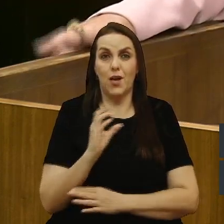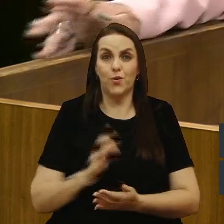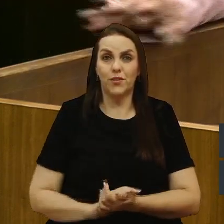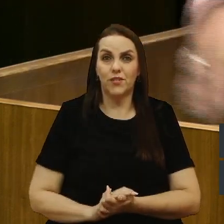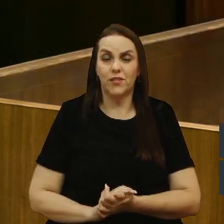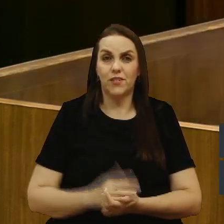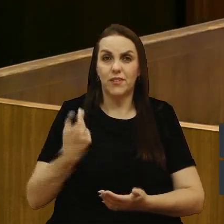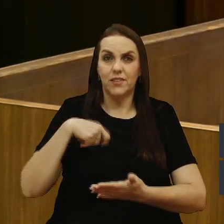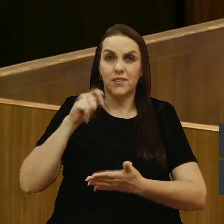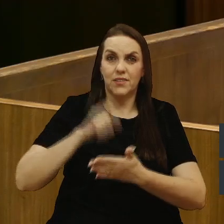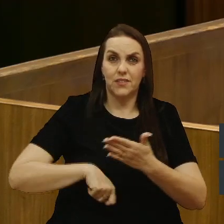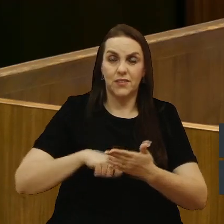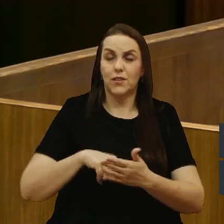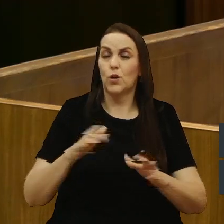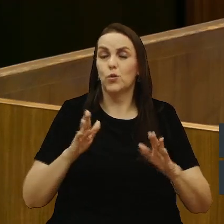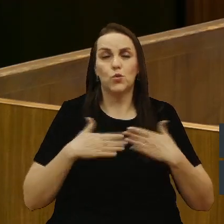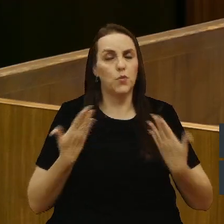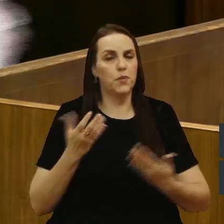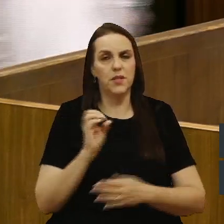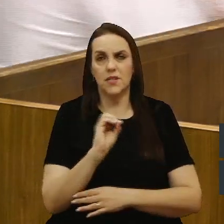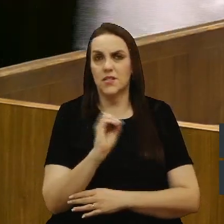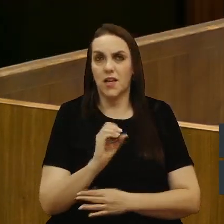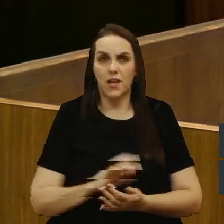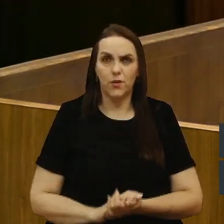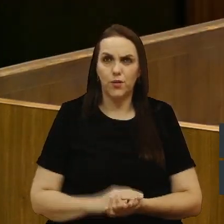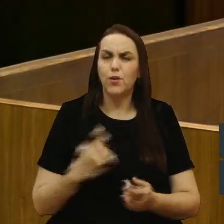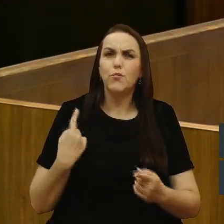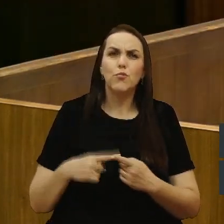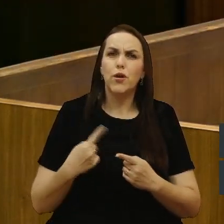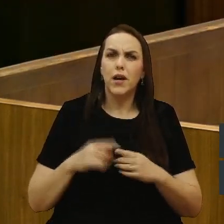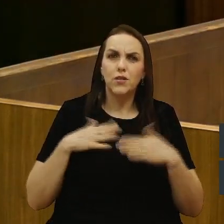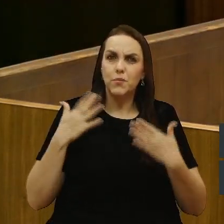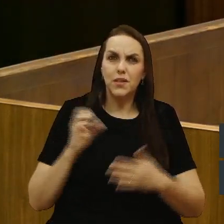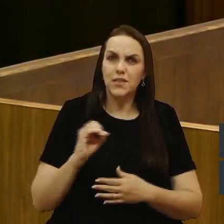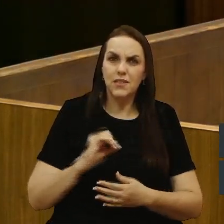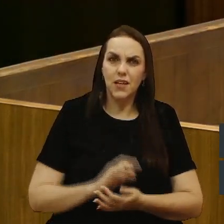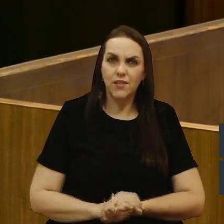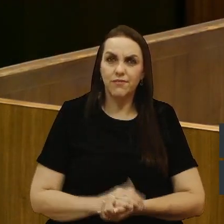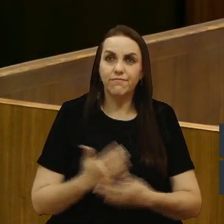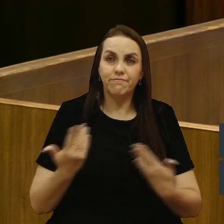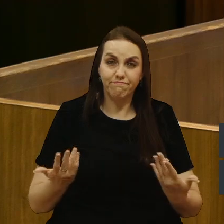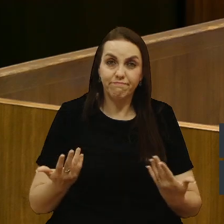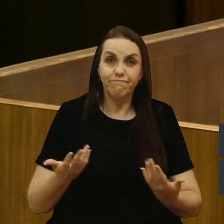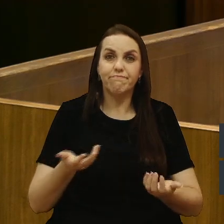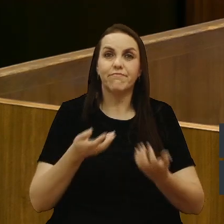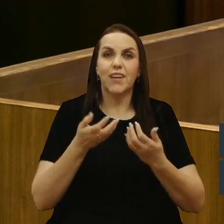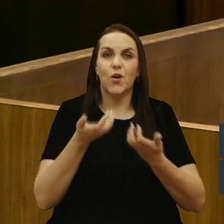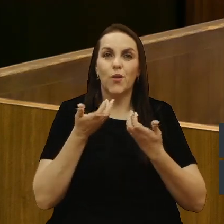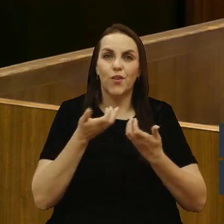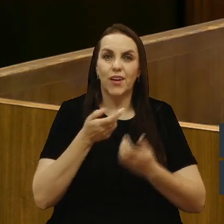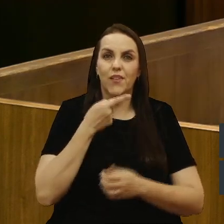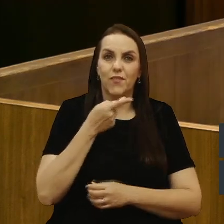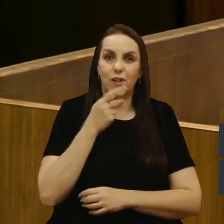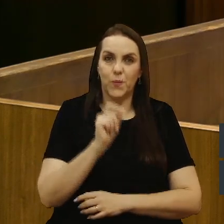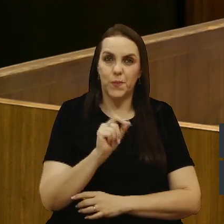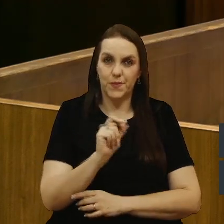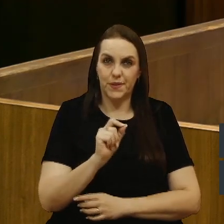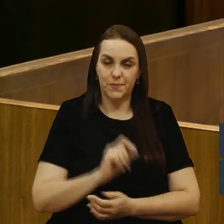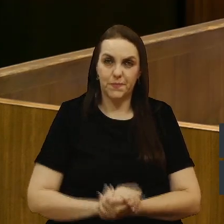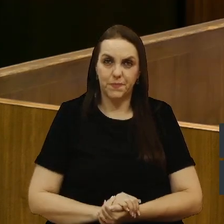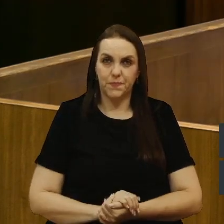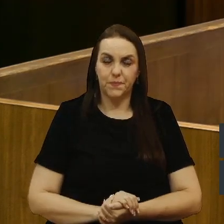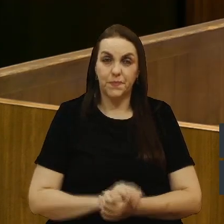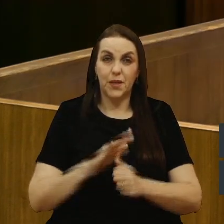assinou? Surpresa zero. Então, é surpresa zero. Mas eu quero dizer que colocar